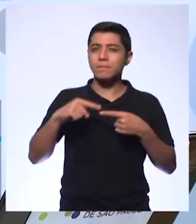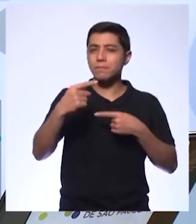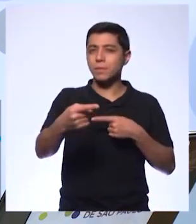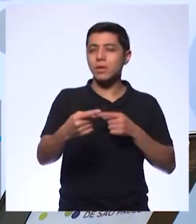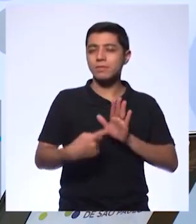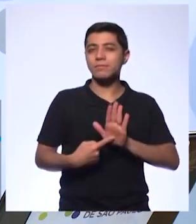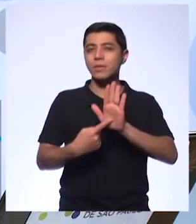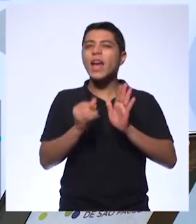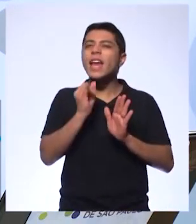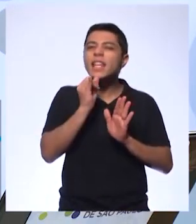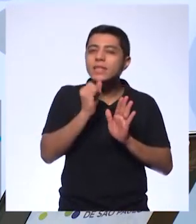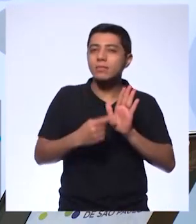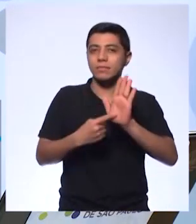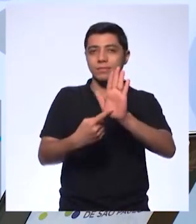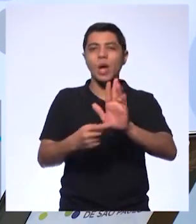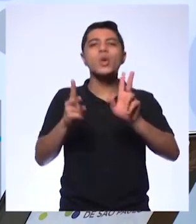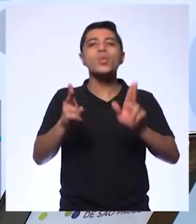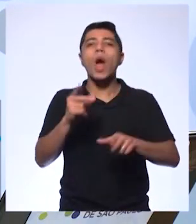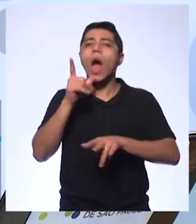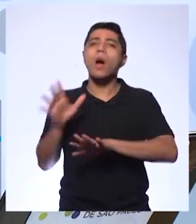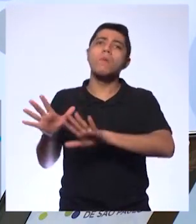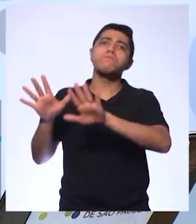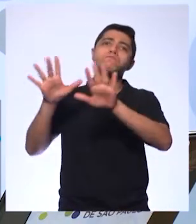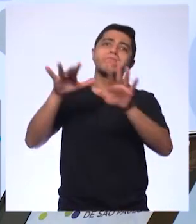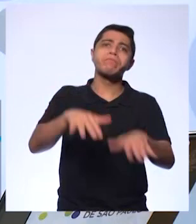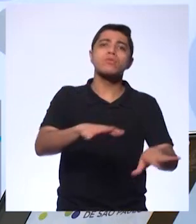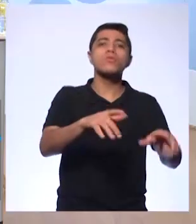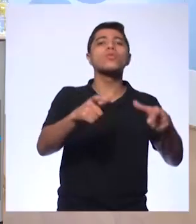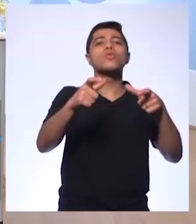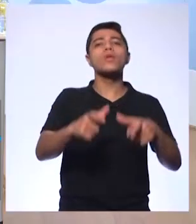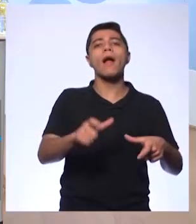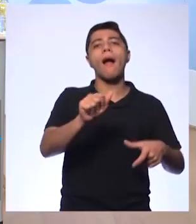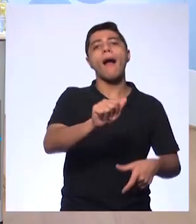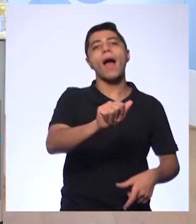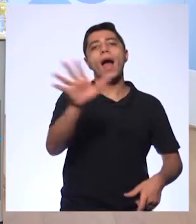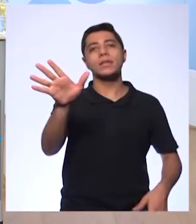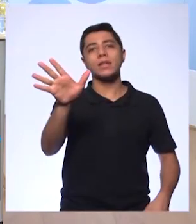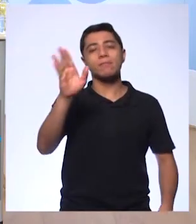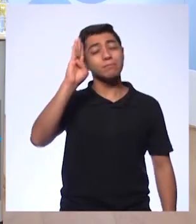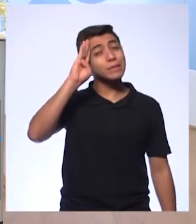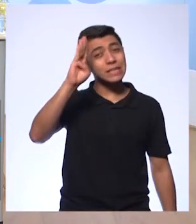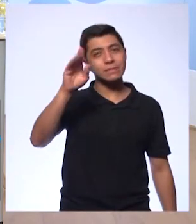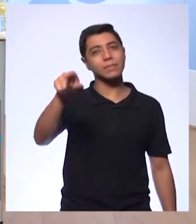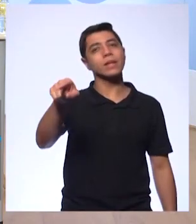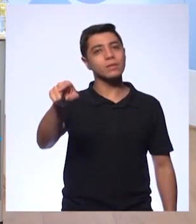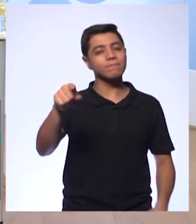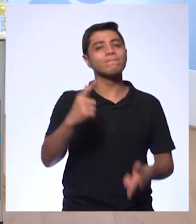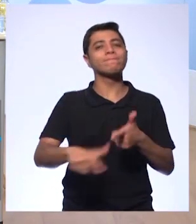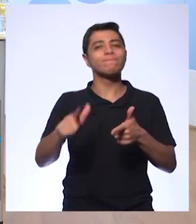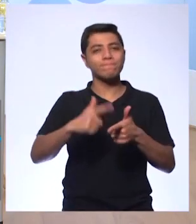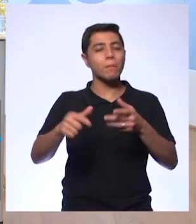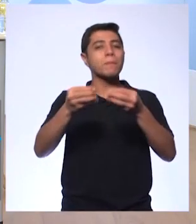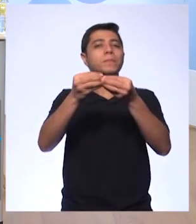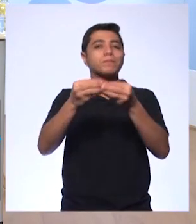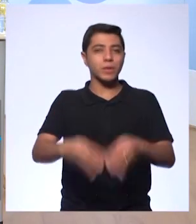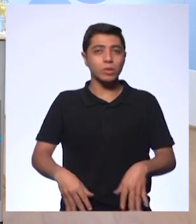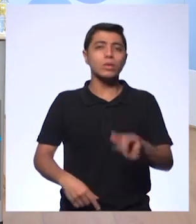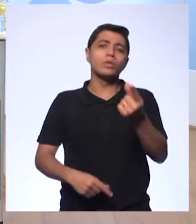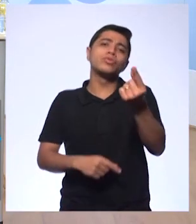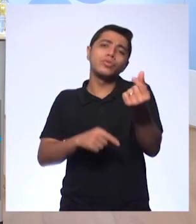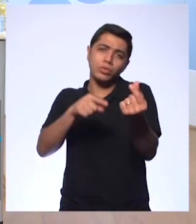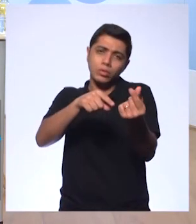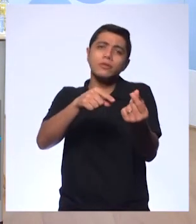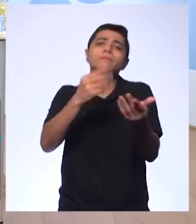que a gente vai ver, como os tsunamis que aconteceram na Ásia, principalmente, que tem essa relação, né, de prejuízos tanto